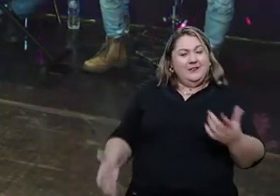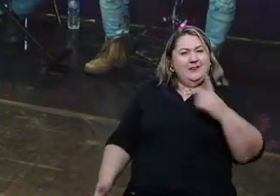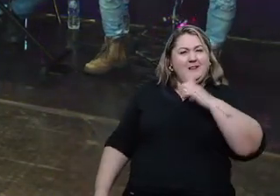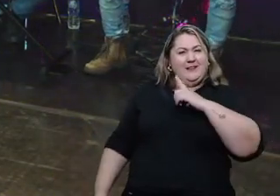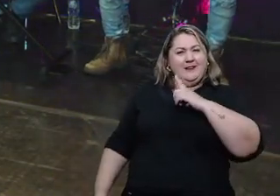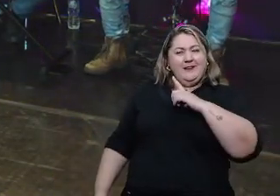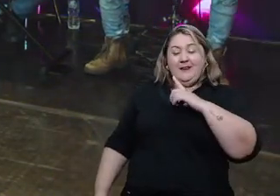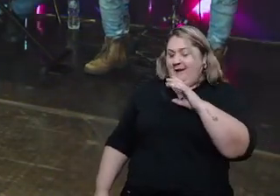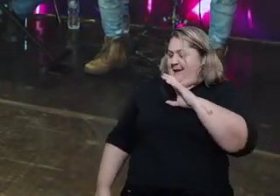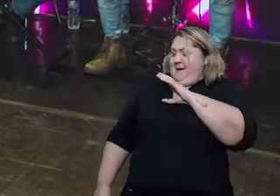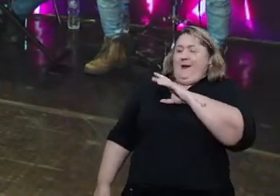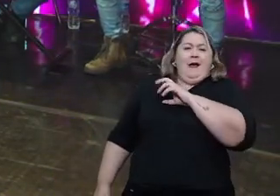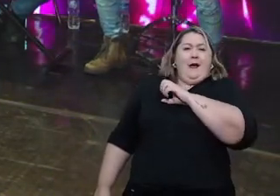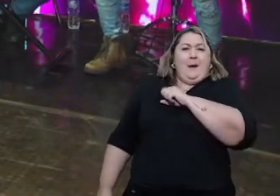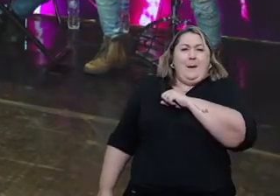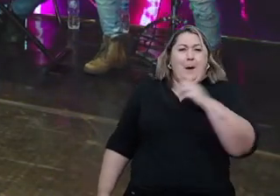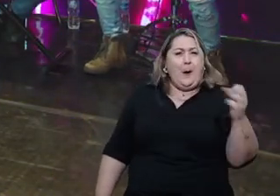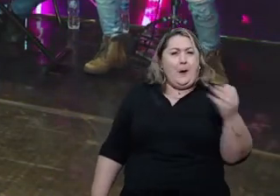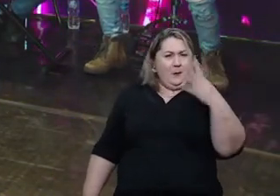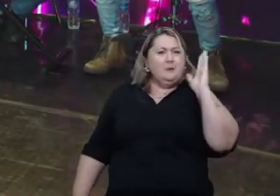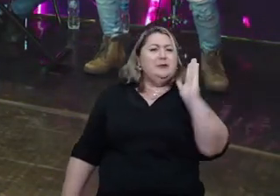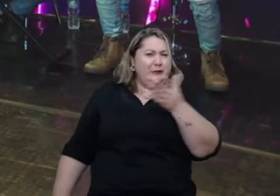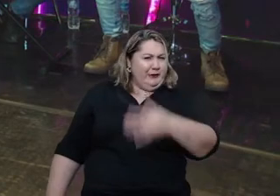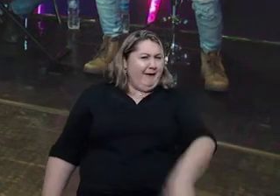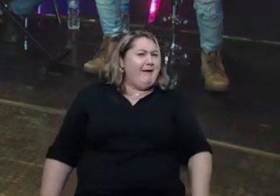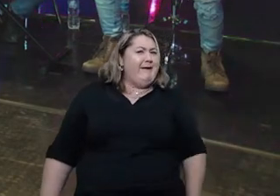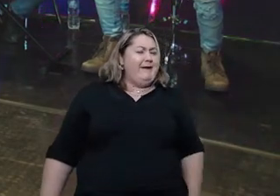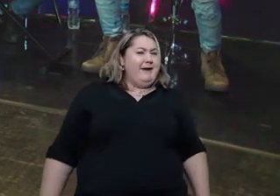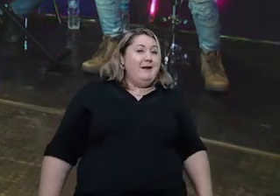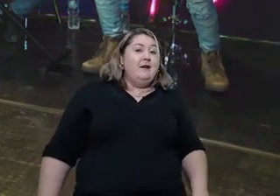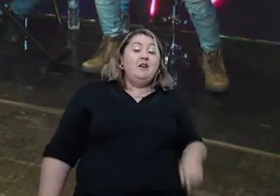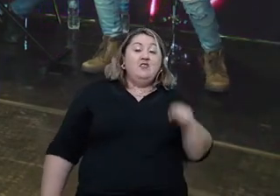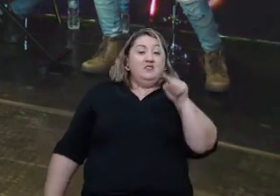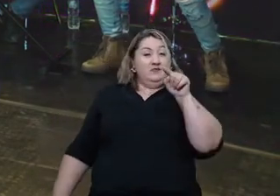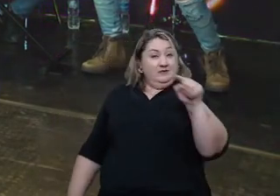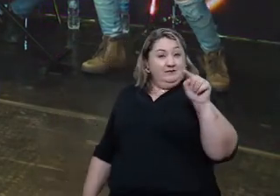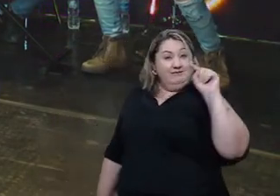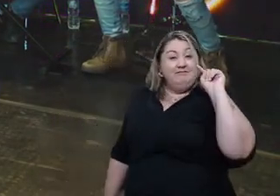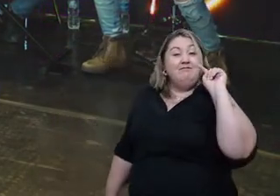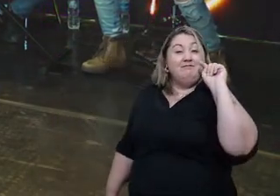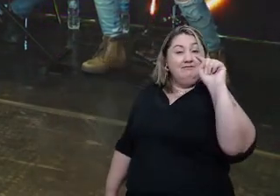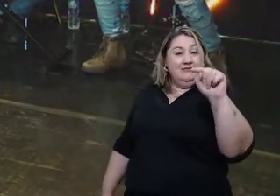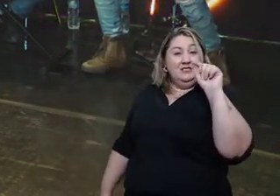quer. O meu coração já tem um novo amor.